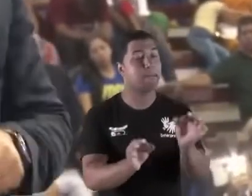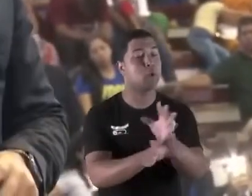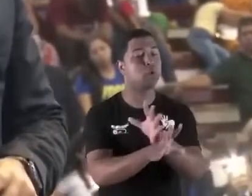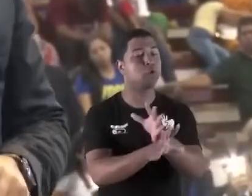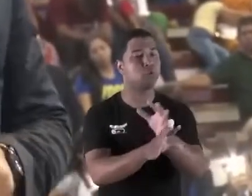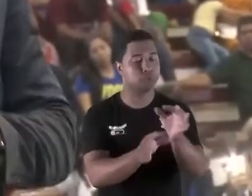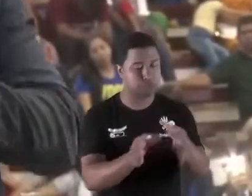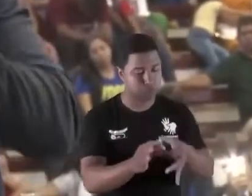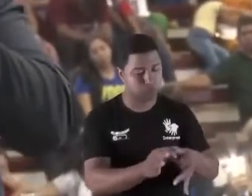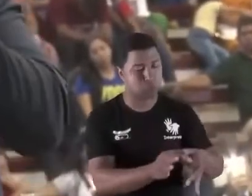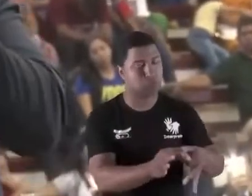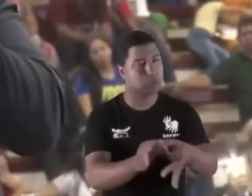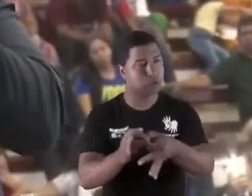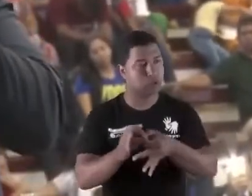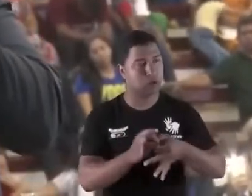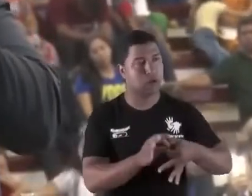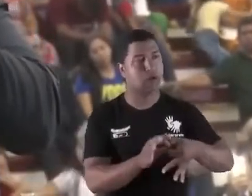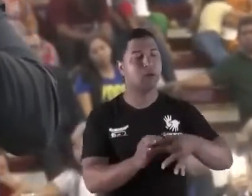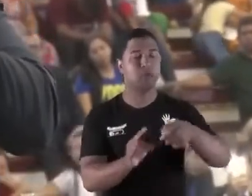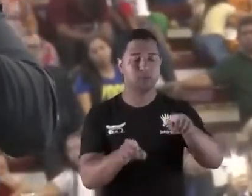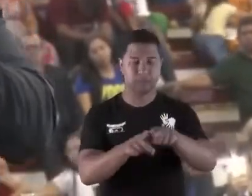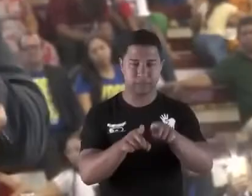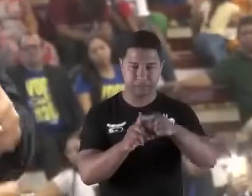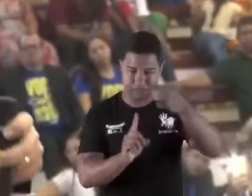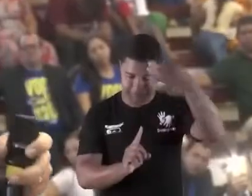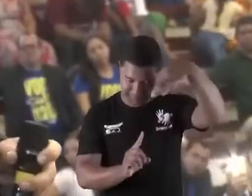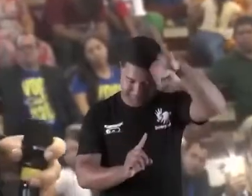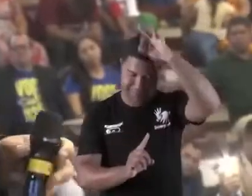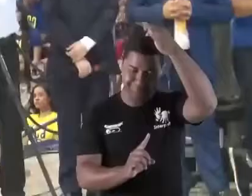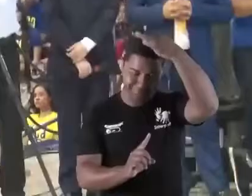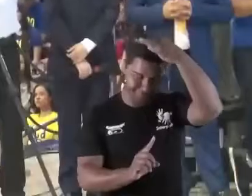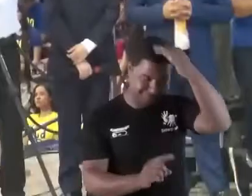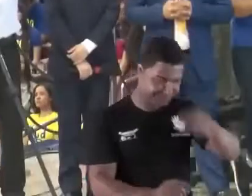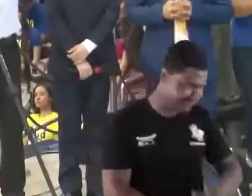união e santificação.